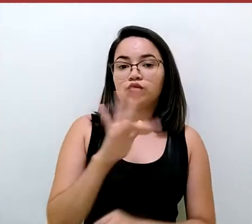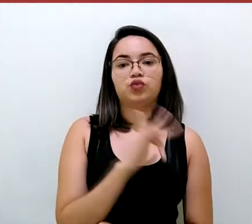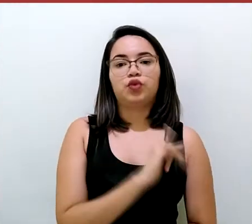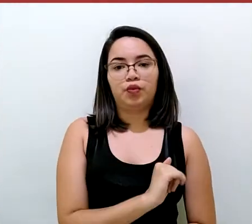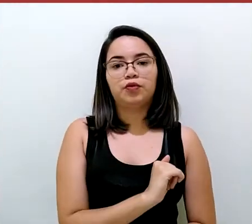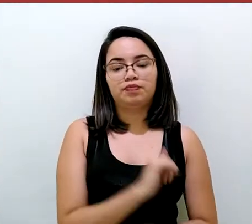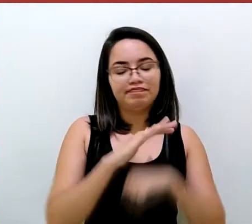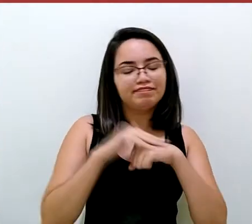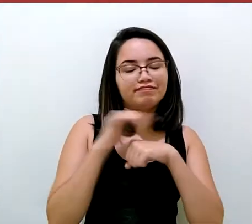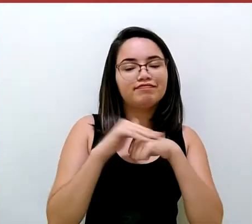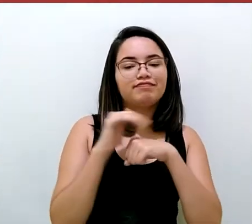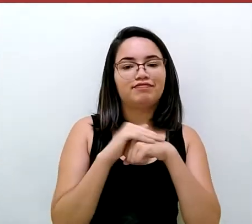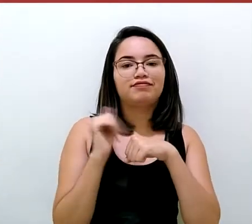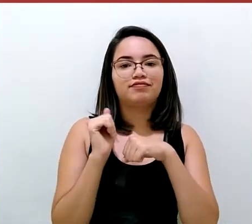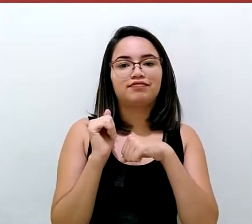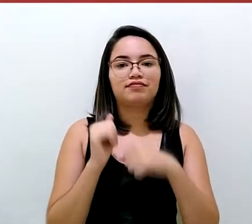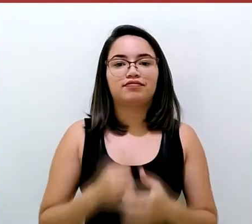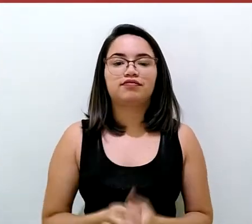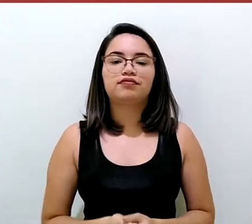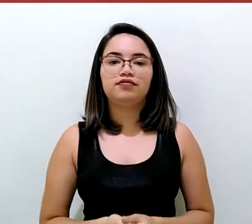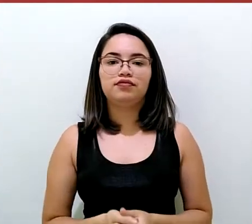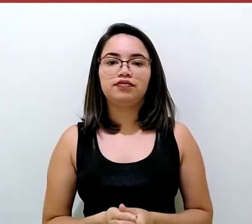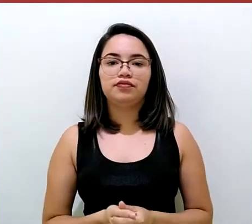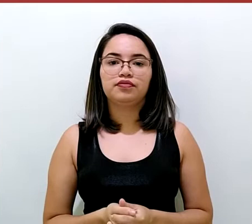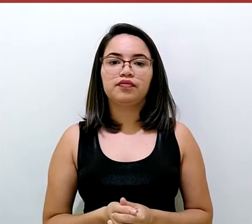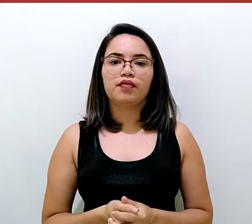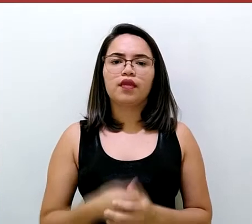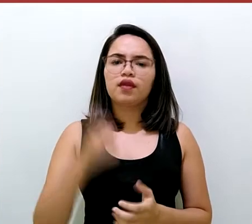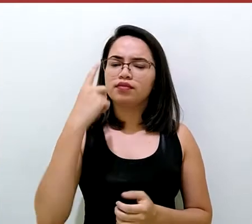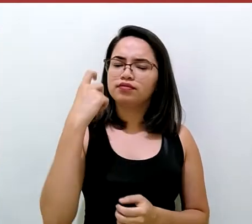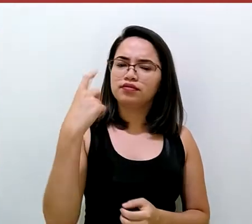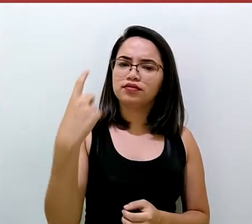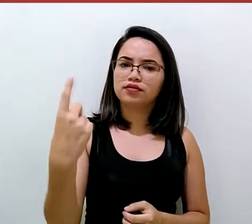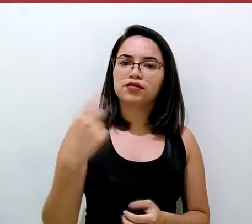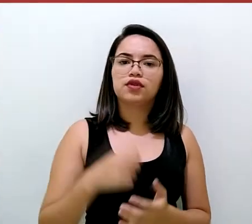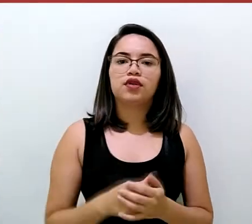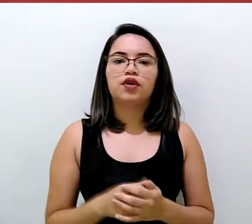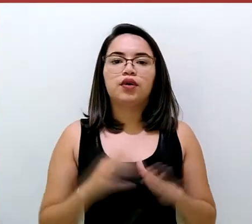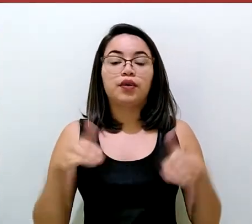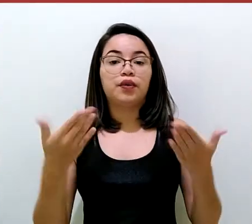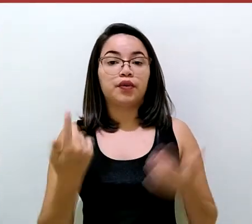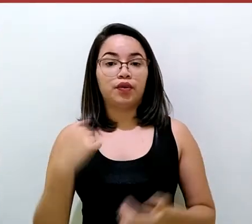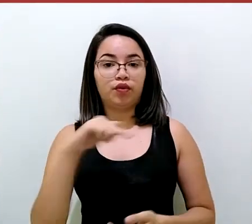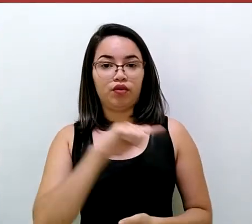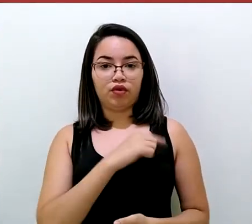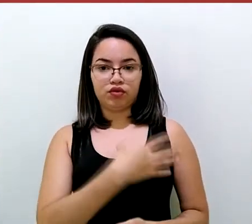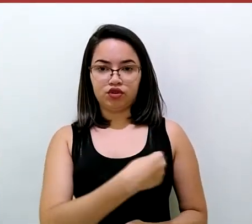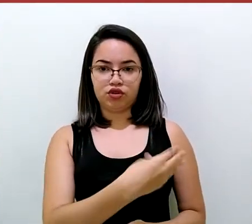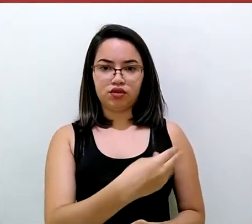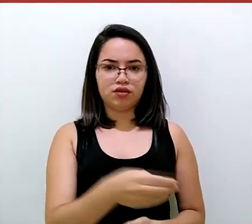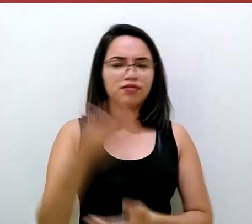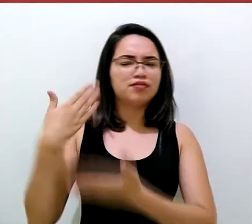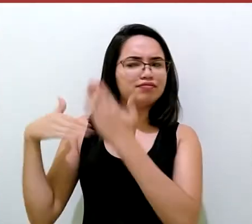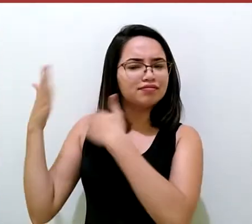demonstração de amor, de zelo, de cuidado. É muito interessante quando nós, da